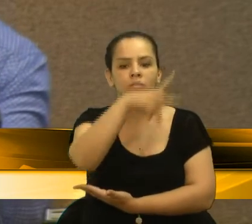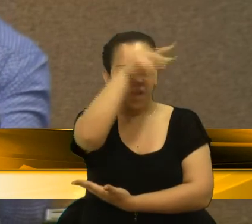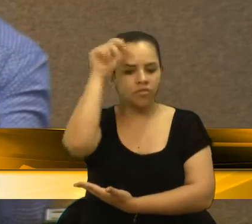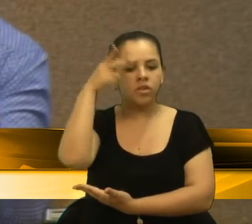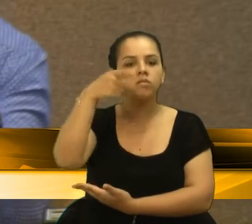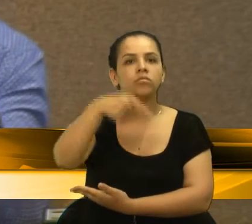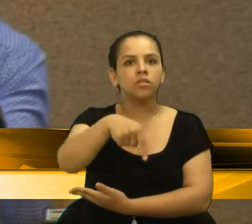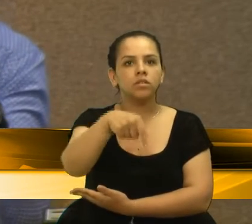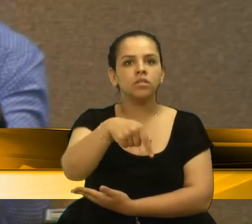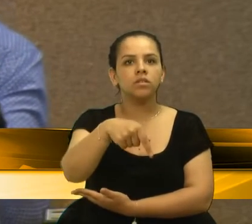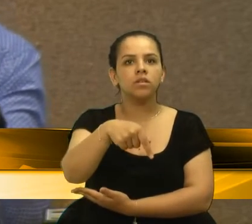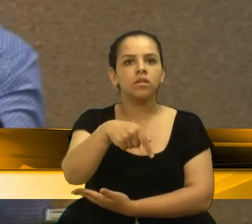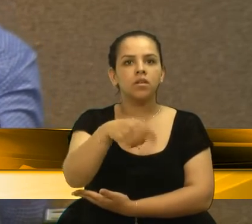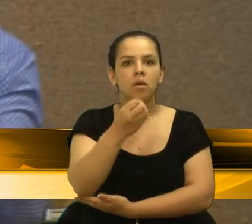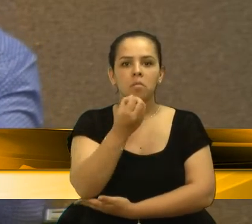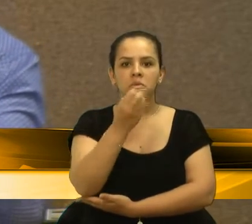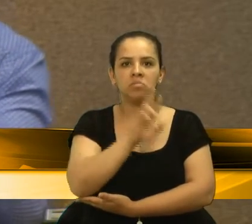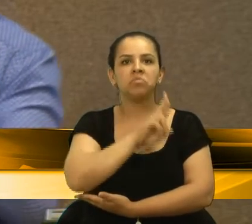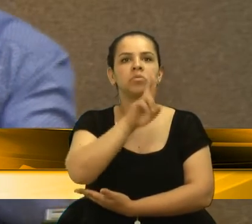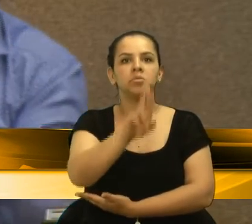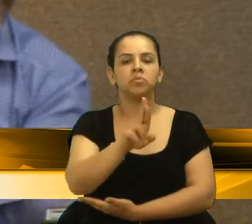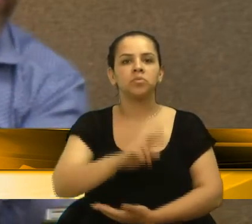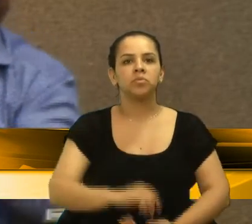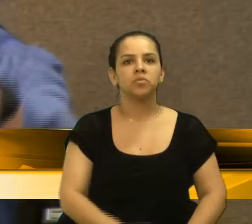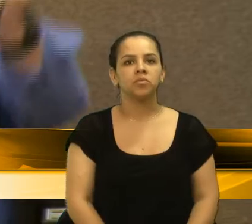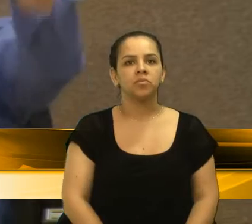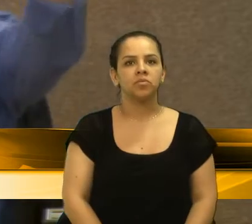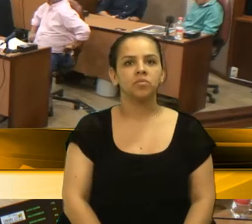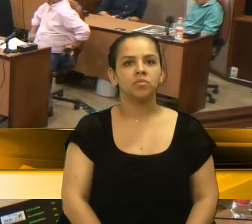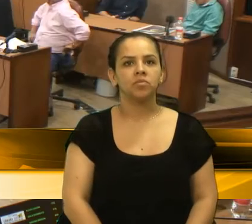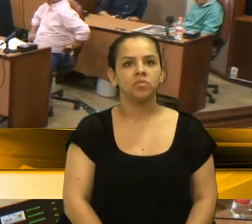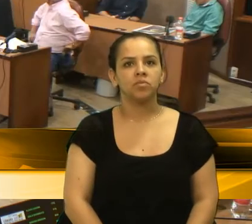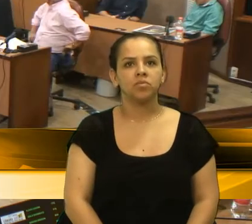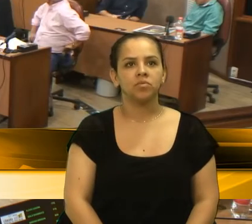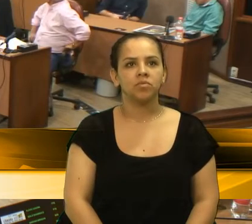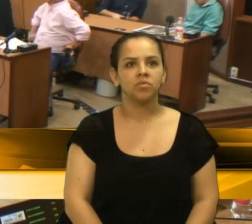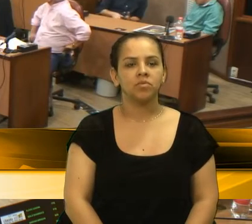aqui, sendo muito bem representado.